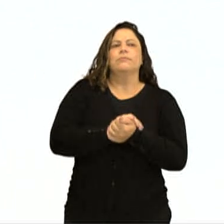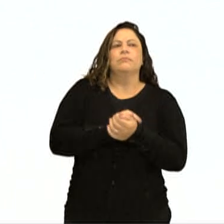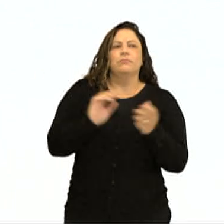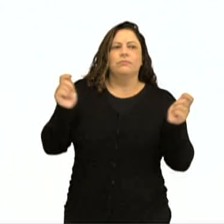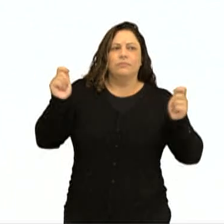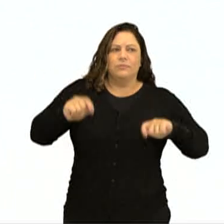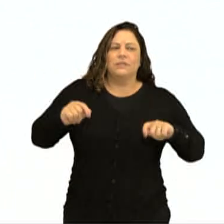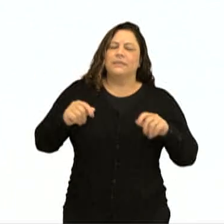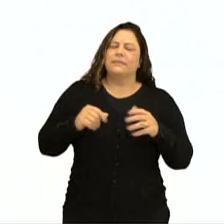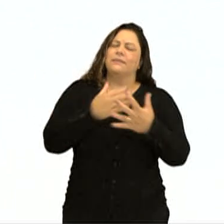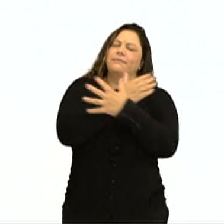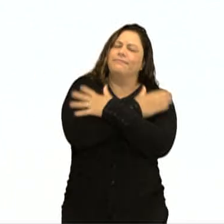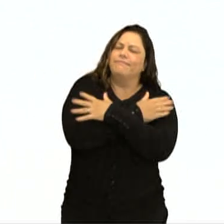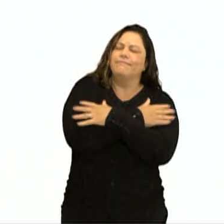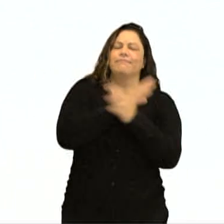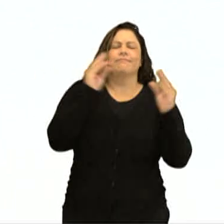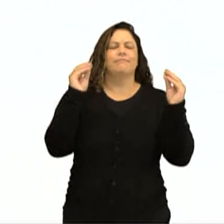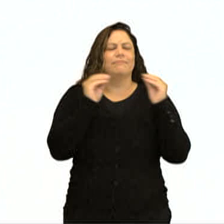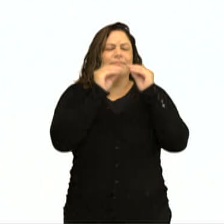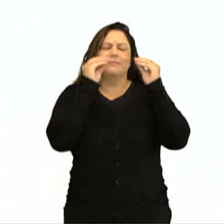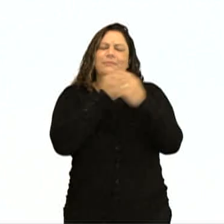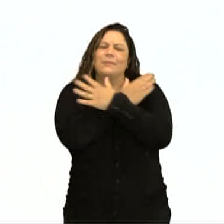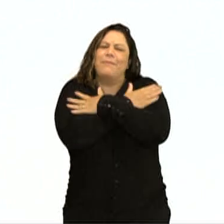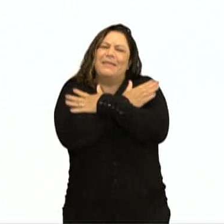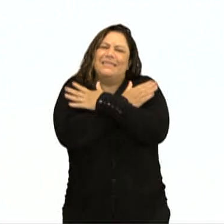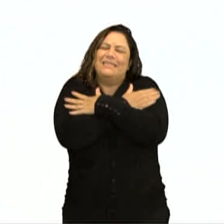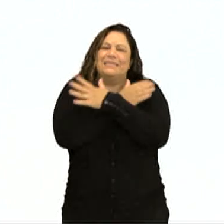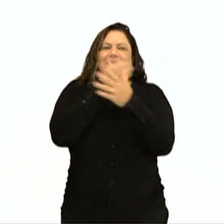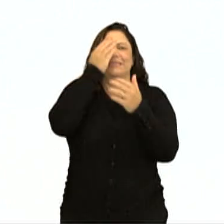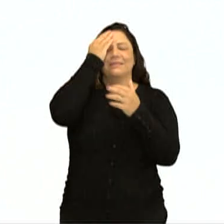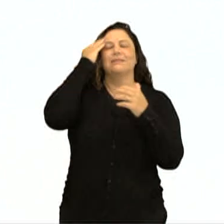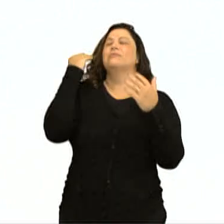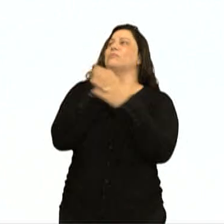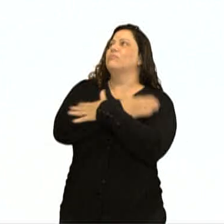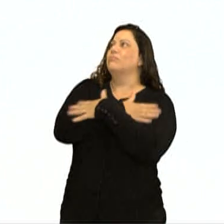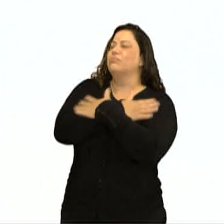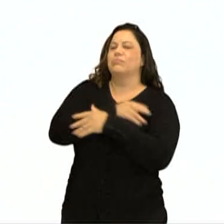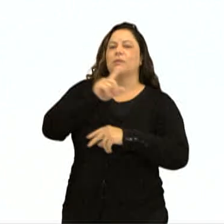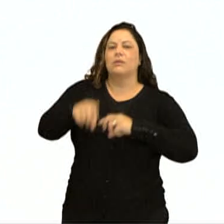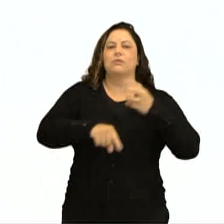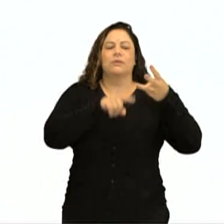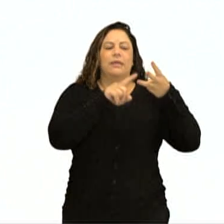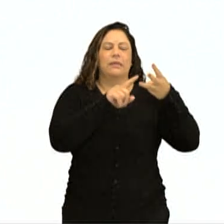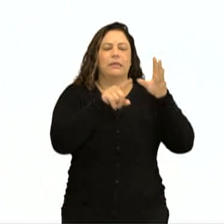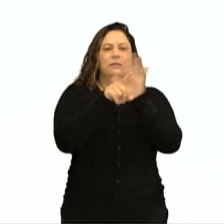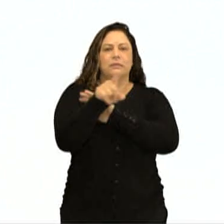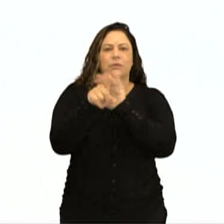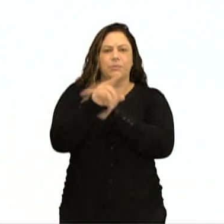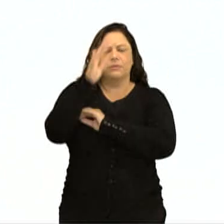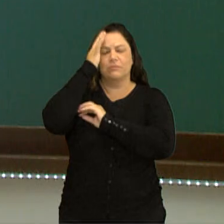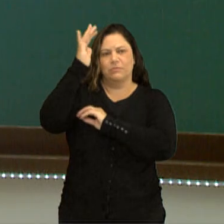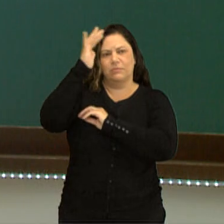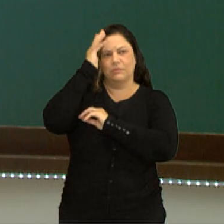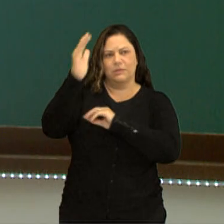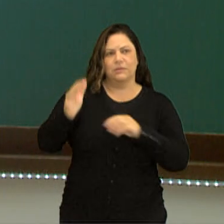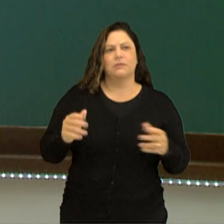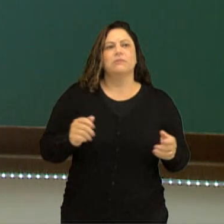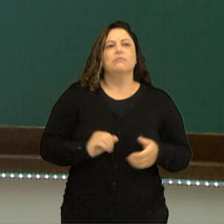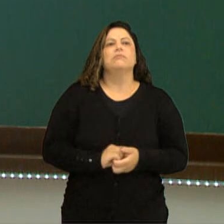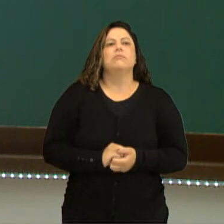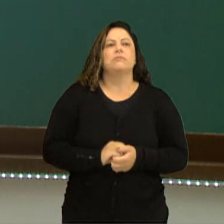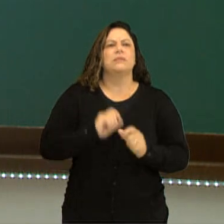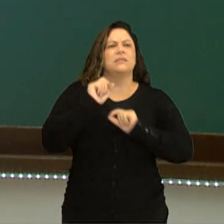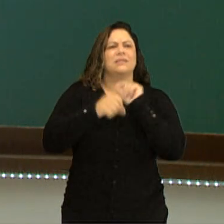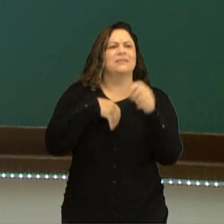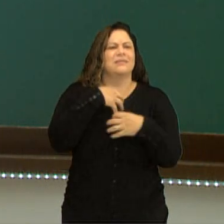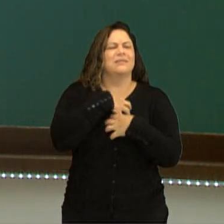se abraçando em um abraço. Nós conseguimos ver aí, respondendo já a 3ª pergunta, reflexão, que